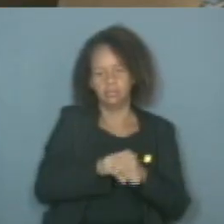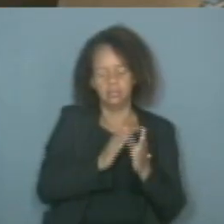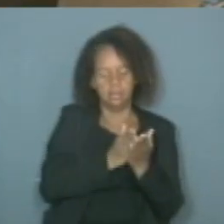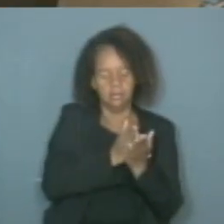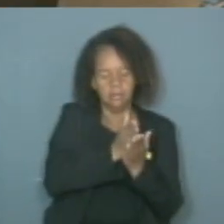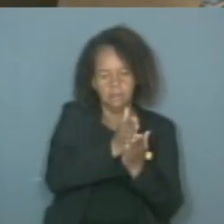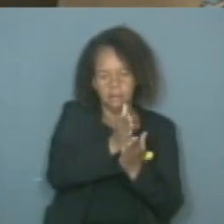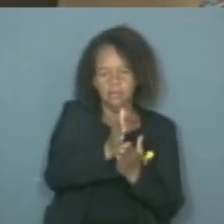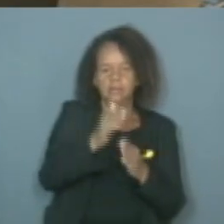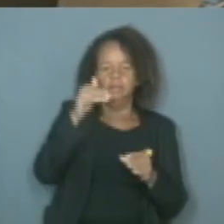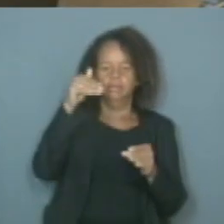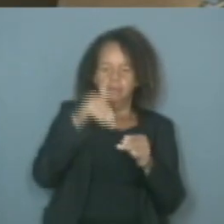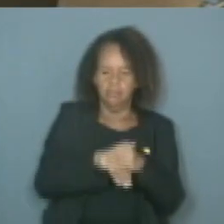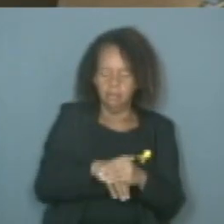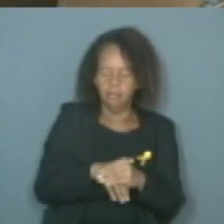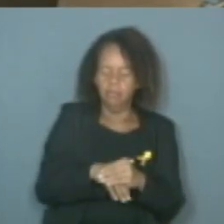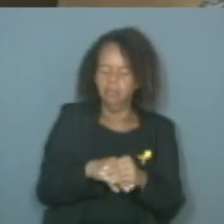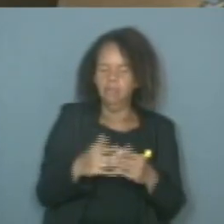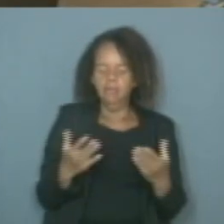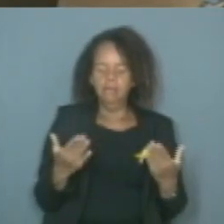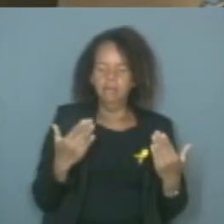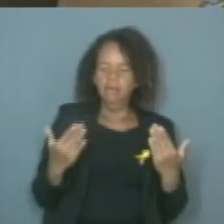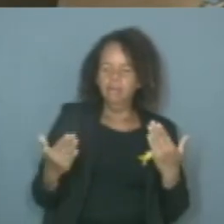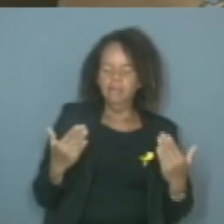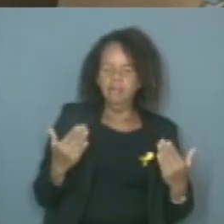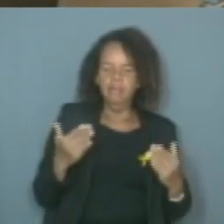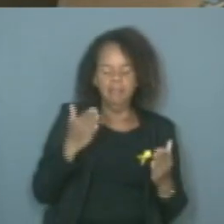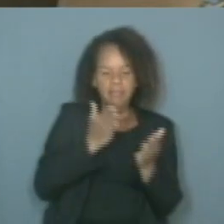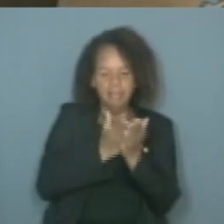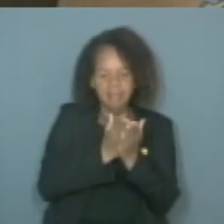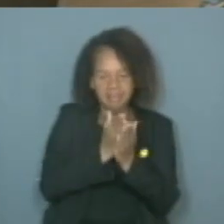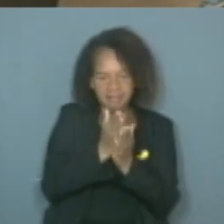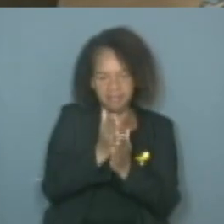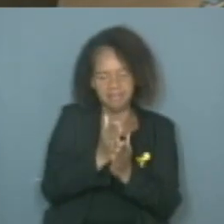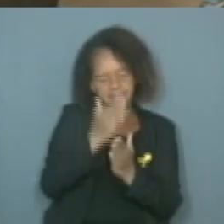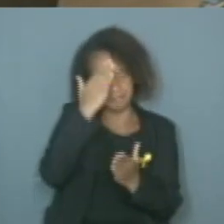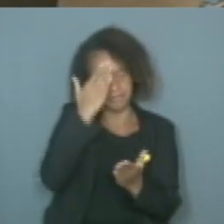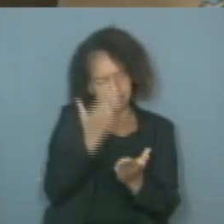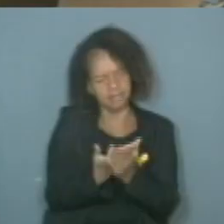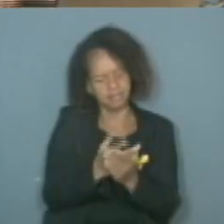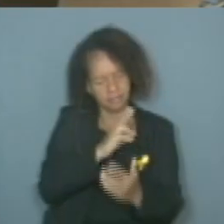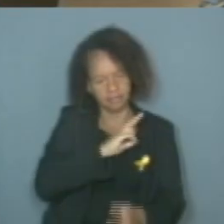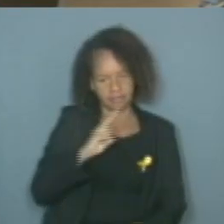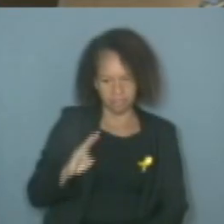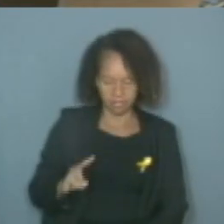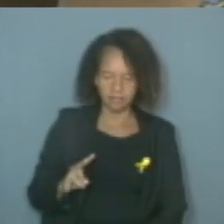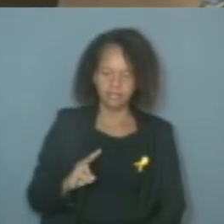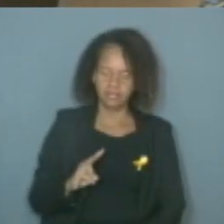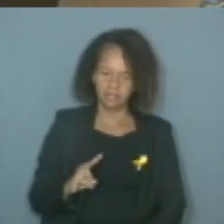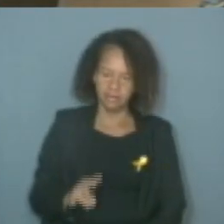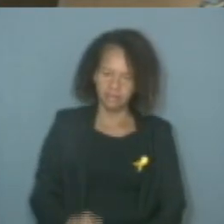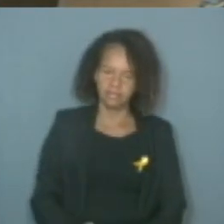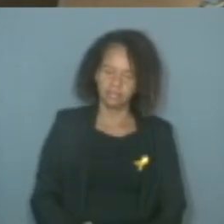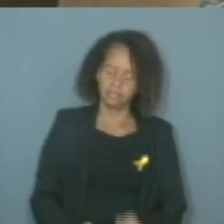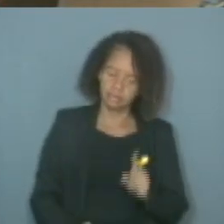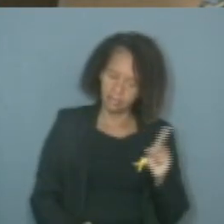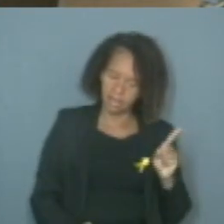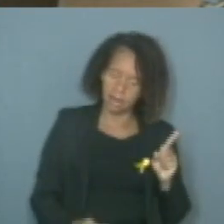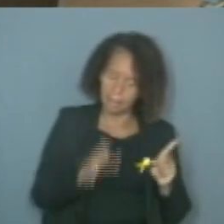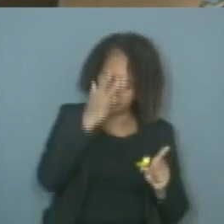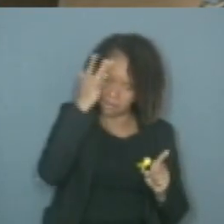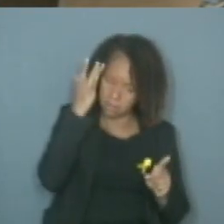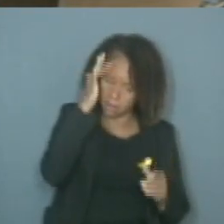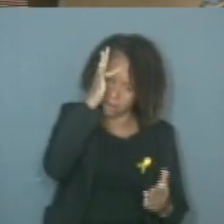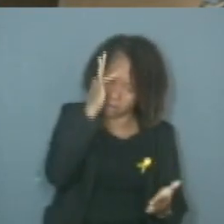direção, votam por posicionamentos e votam e acreditam nos vereadores naquilo que as